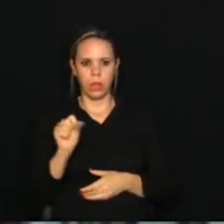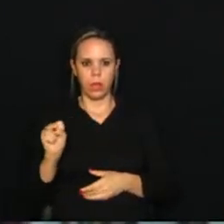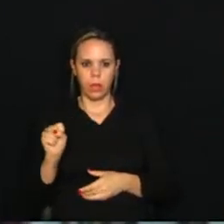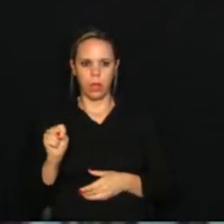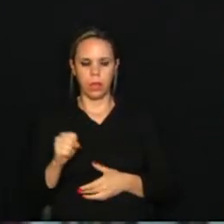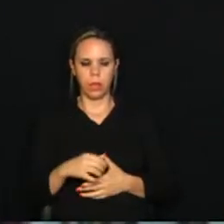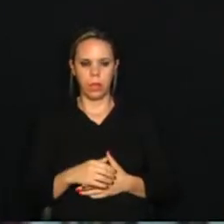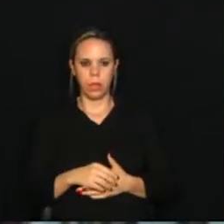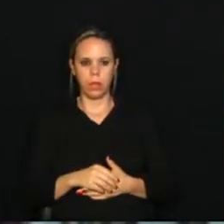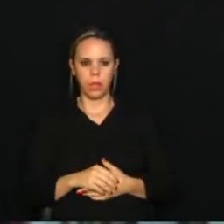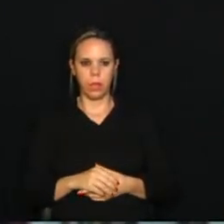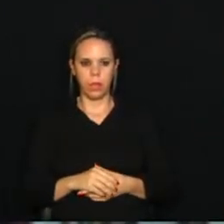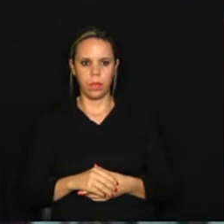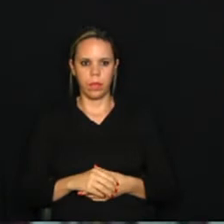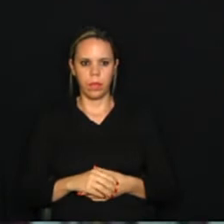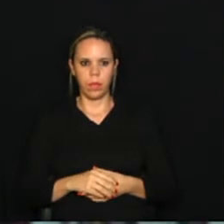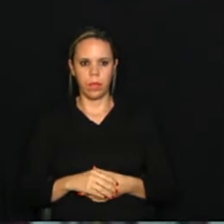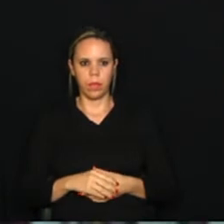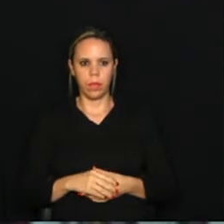168.